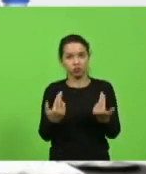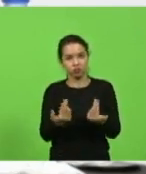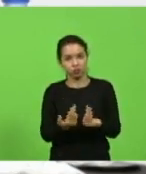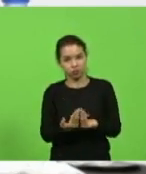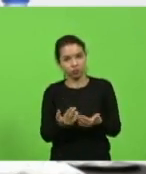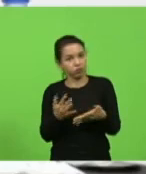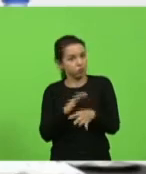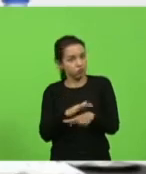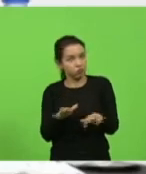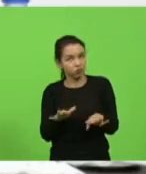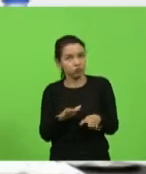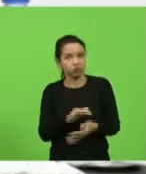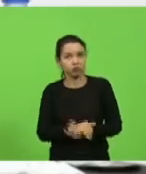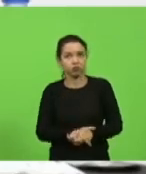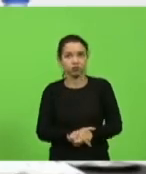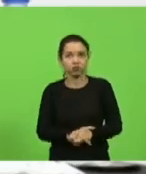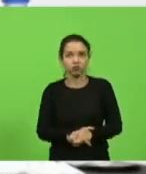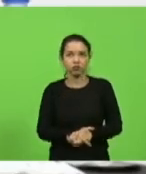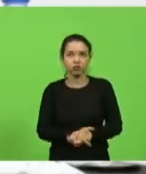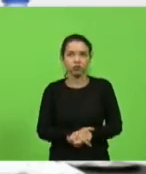eu ouso